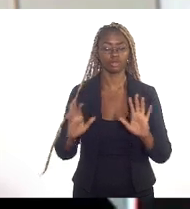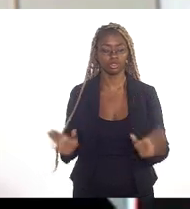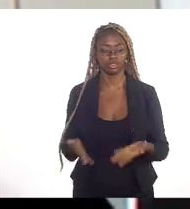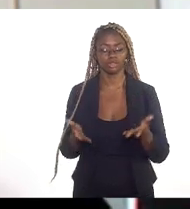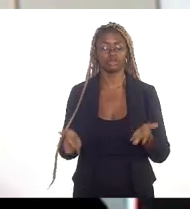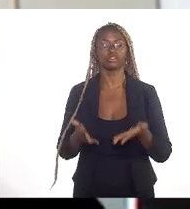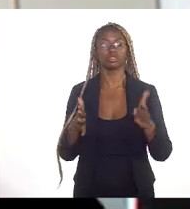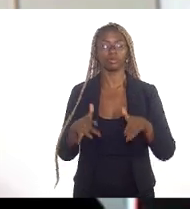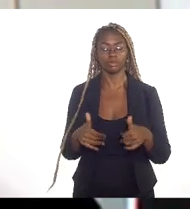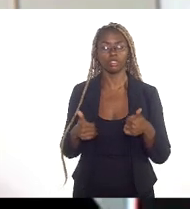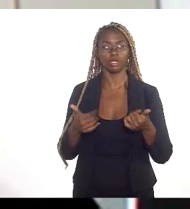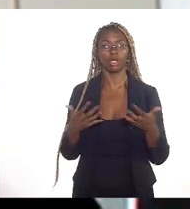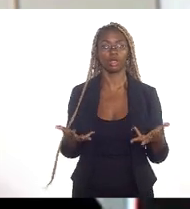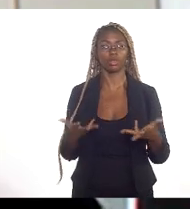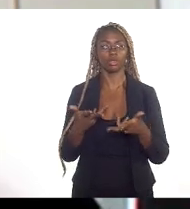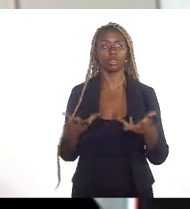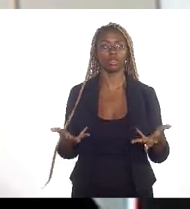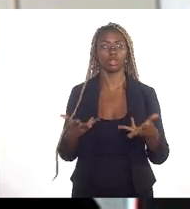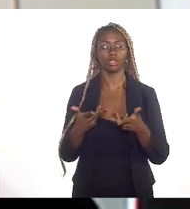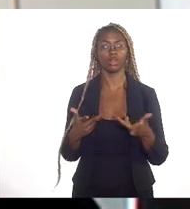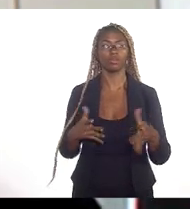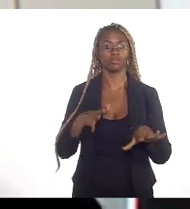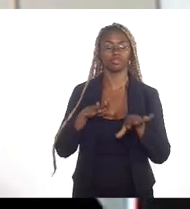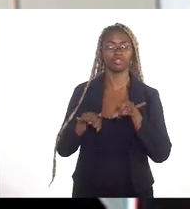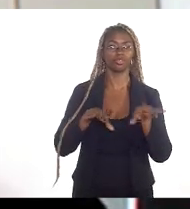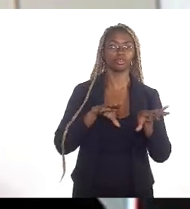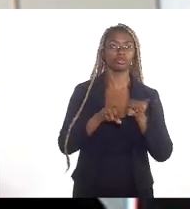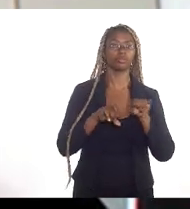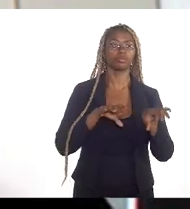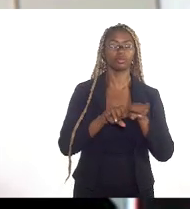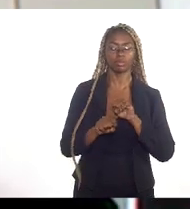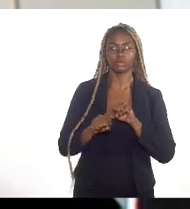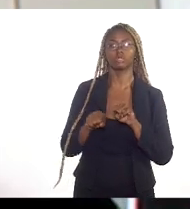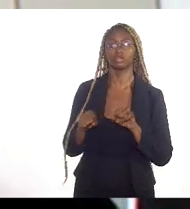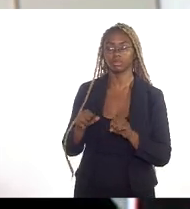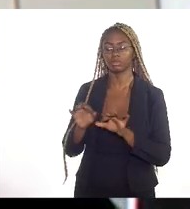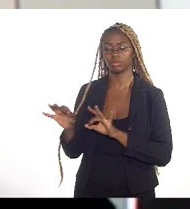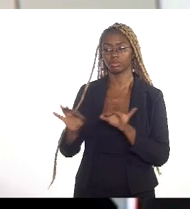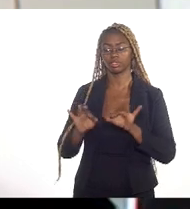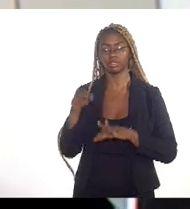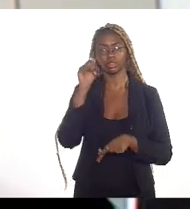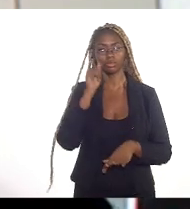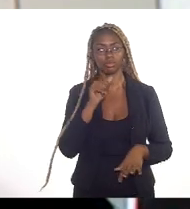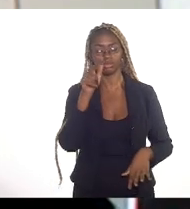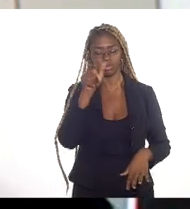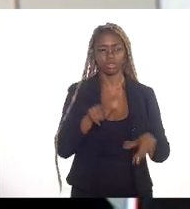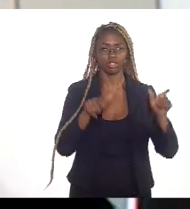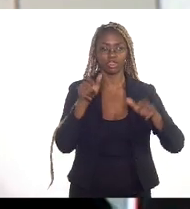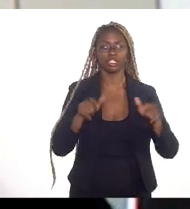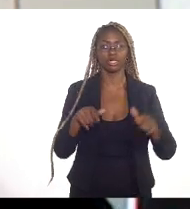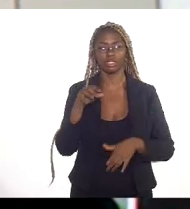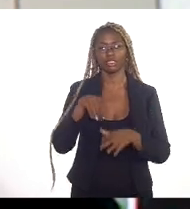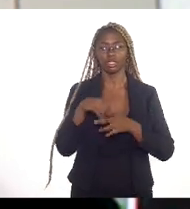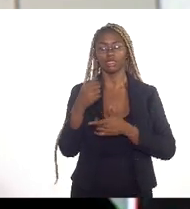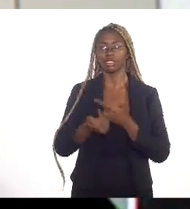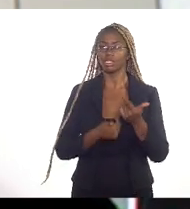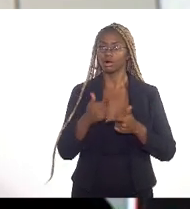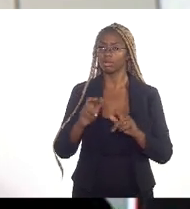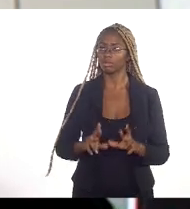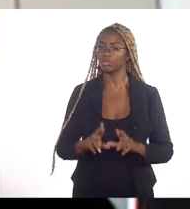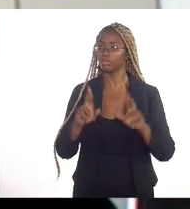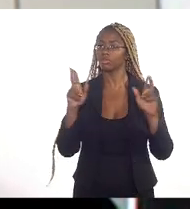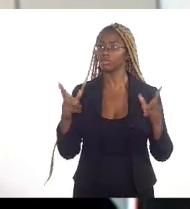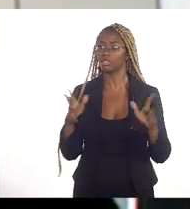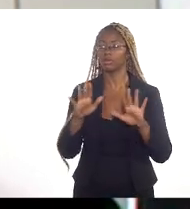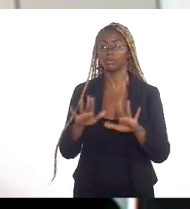esse estímulo à geração de trabalho, a preparação das mulheres para o mundo do trabalho de uma forma diferenciada, mas